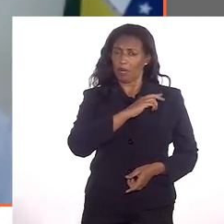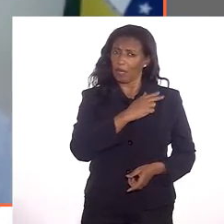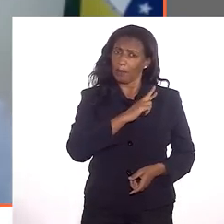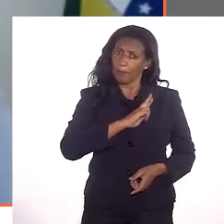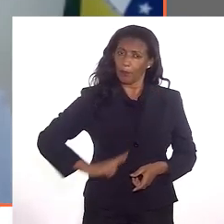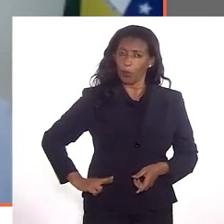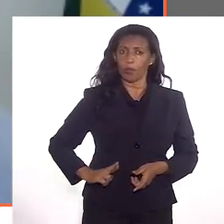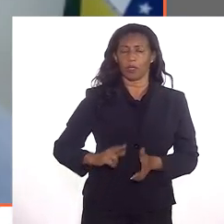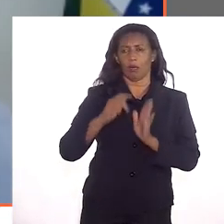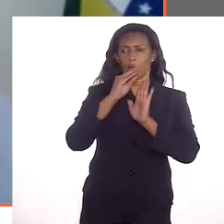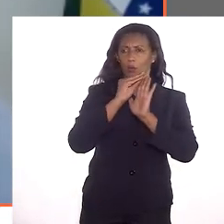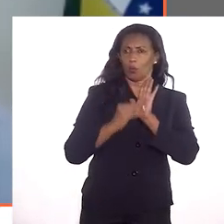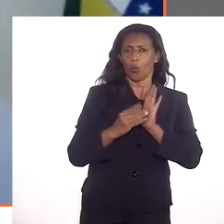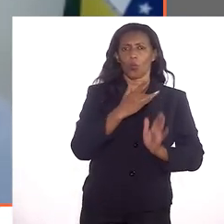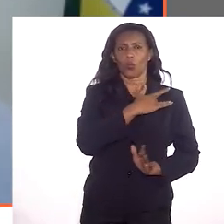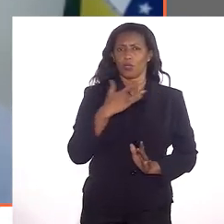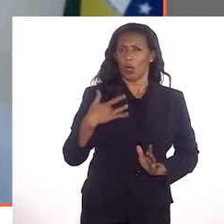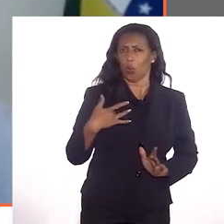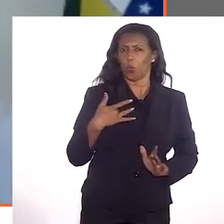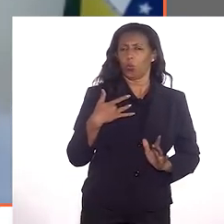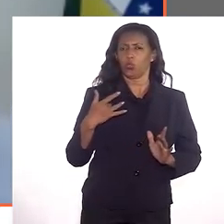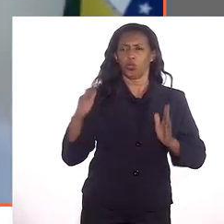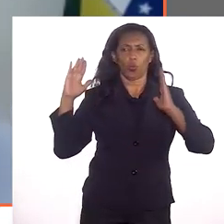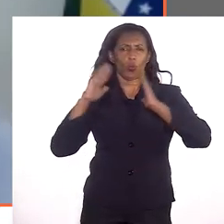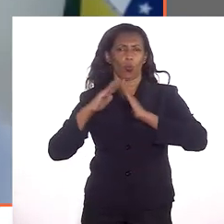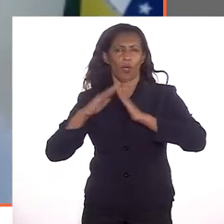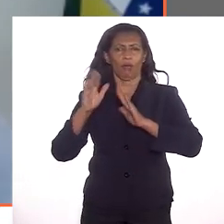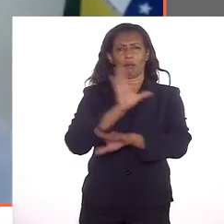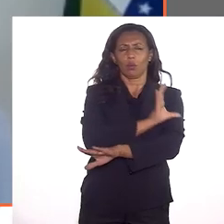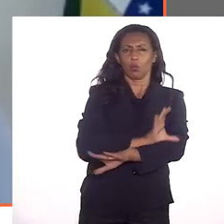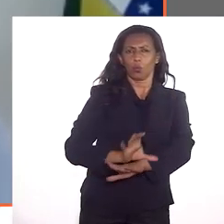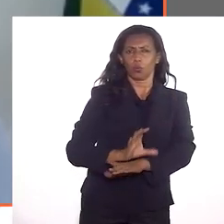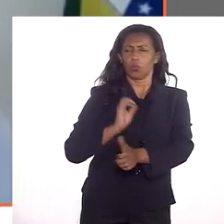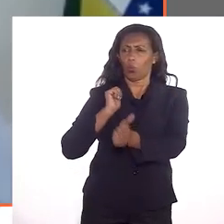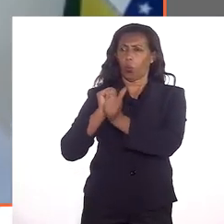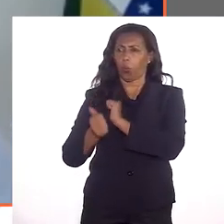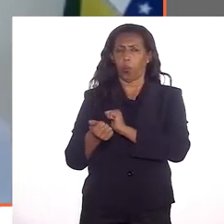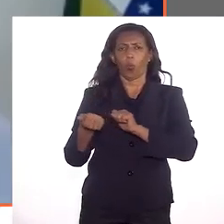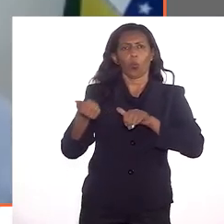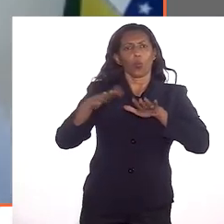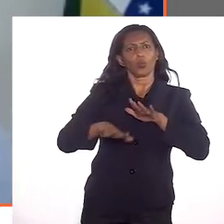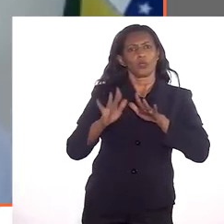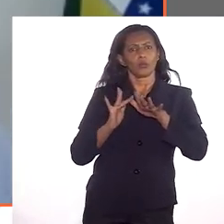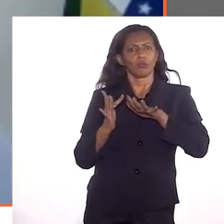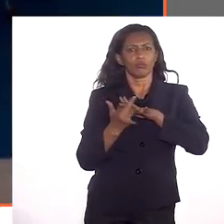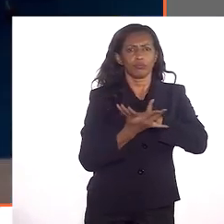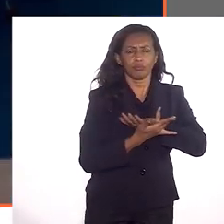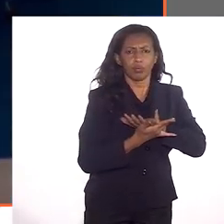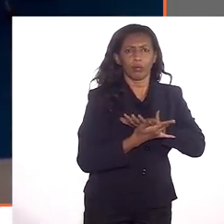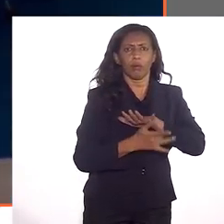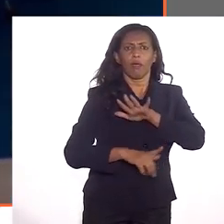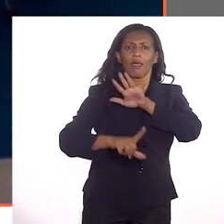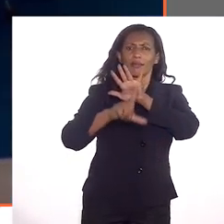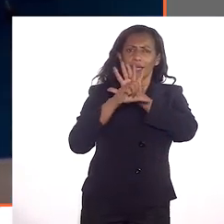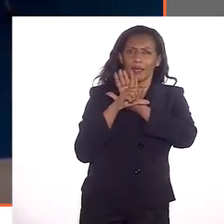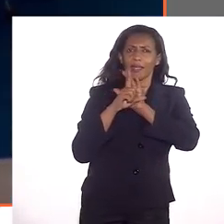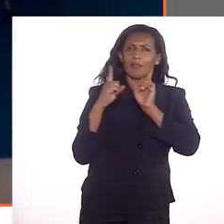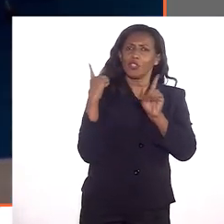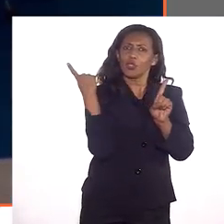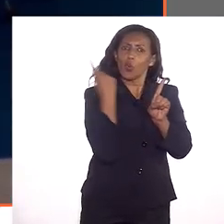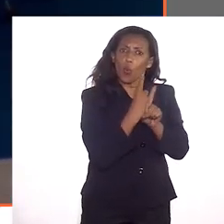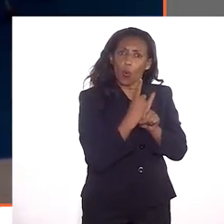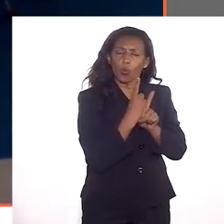República, com agenda de educação, de saúde, de saneamento, de habitação, de cultura, de esporte, de inclusão digital. Essa lei também ela vem de